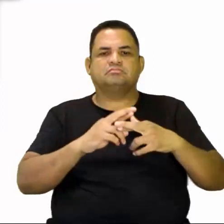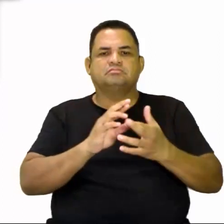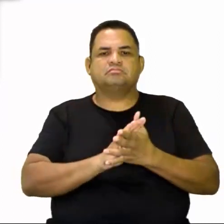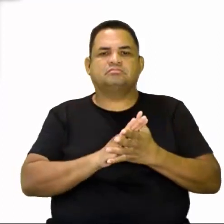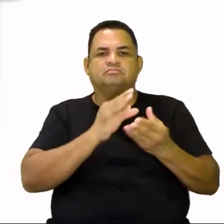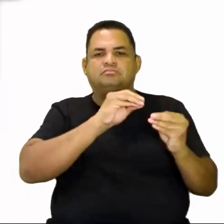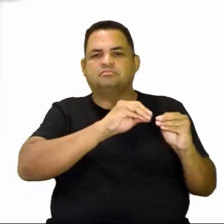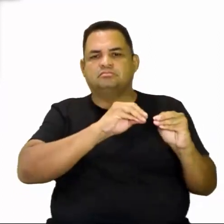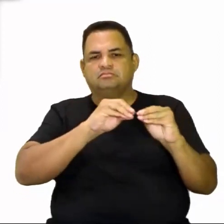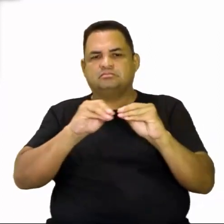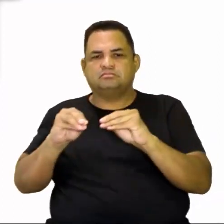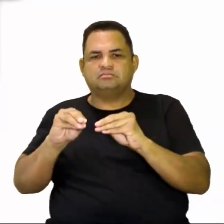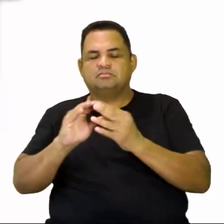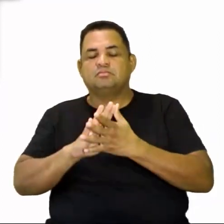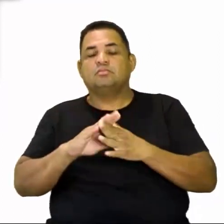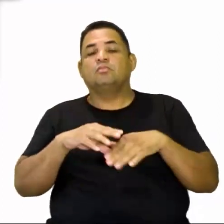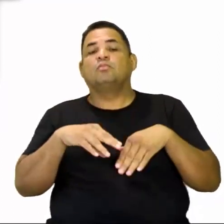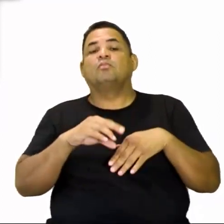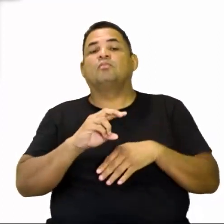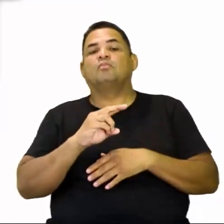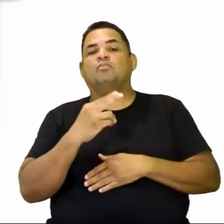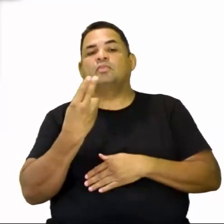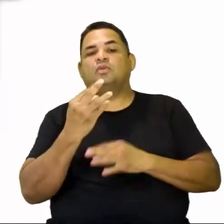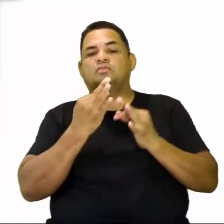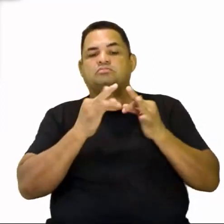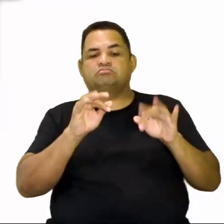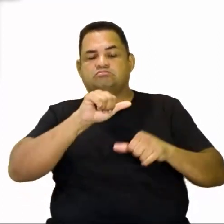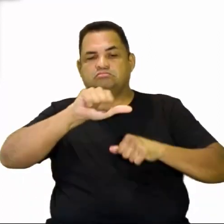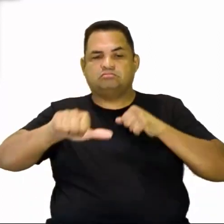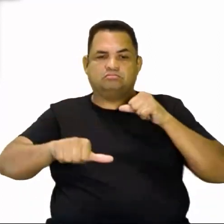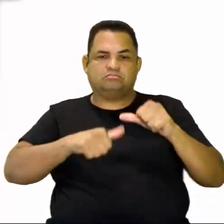de deslocamento, ou simples troca,